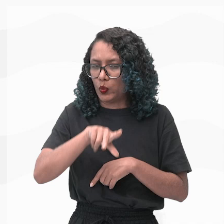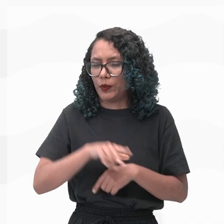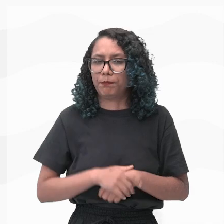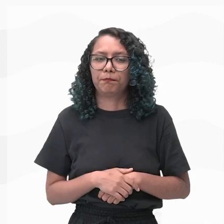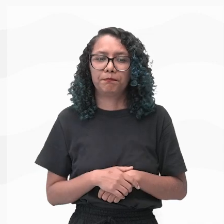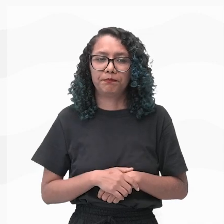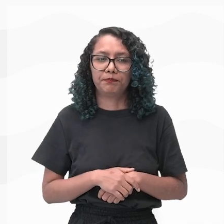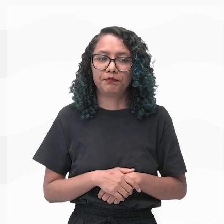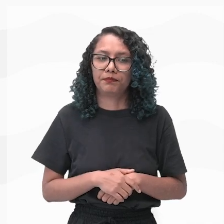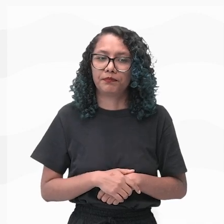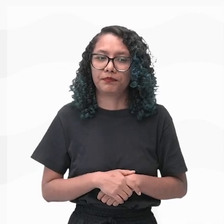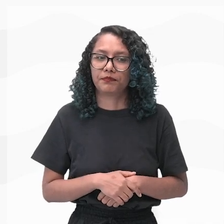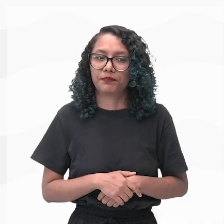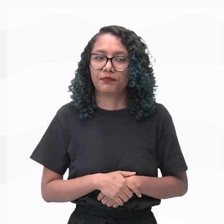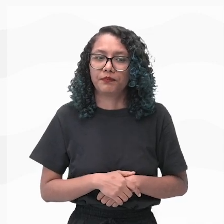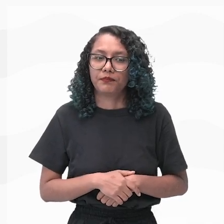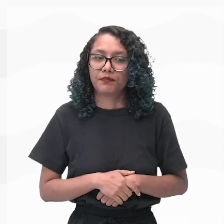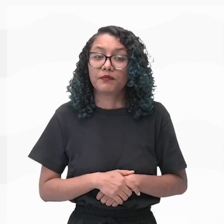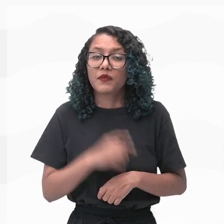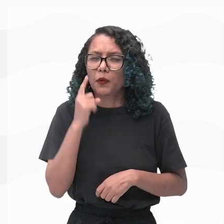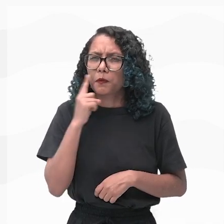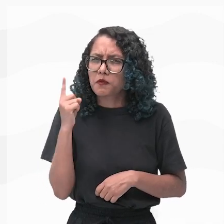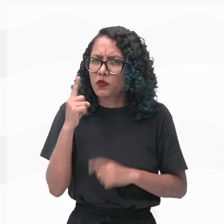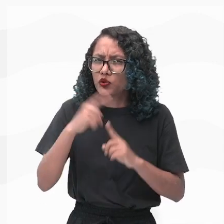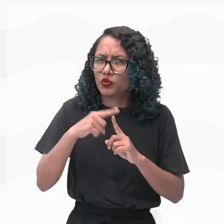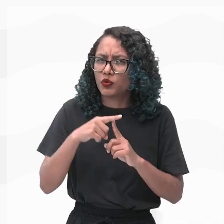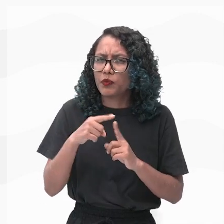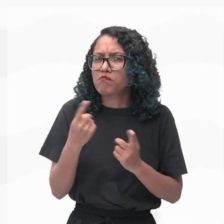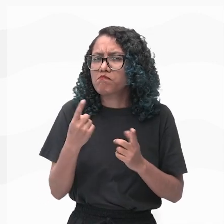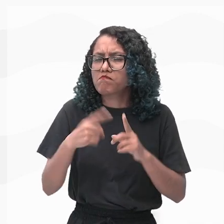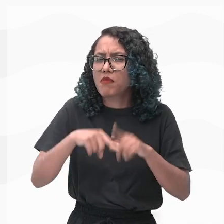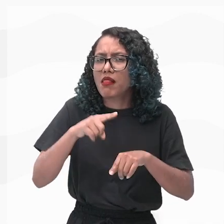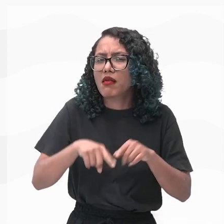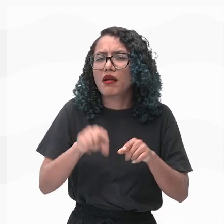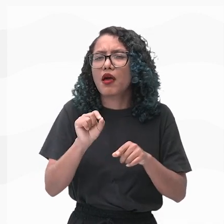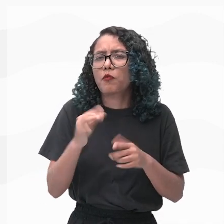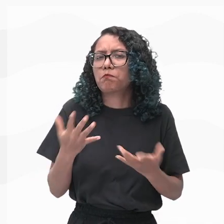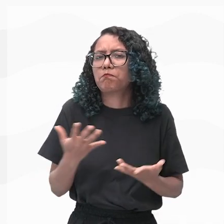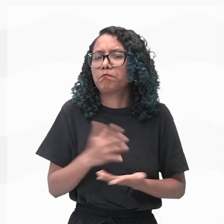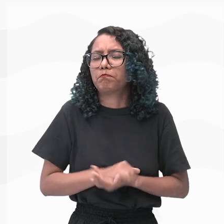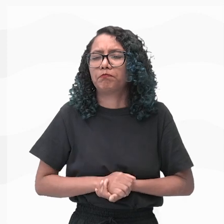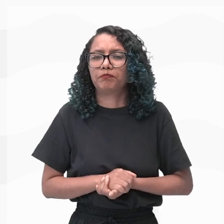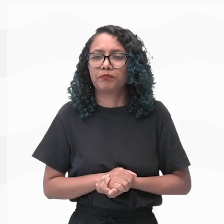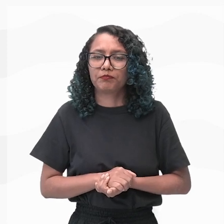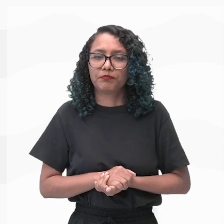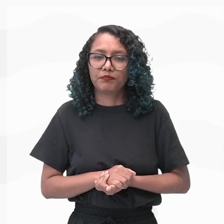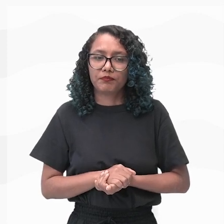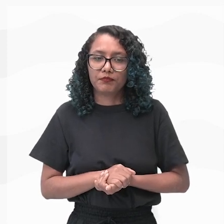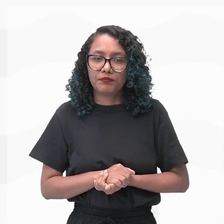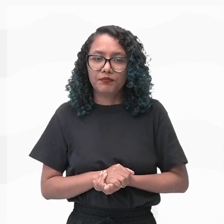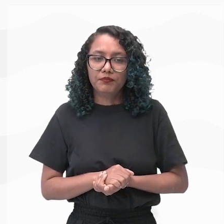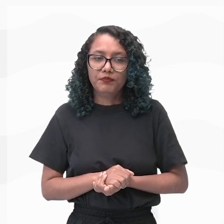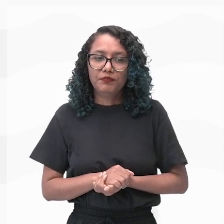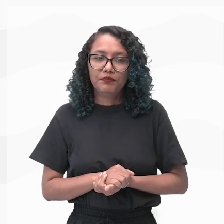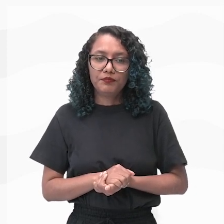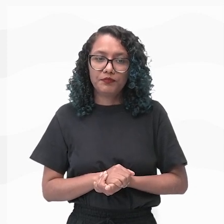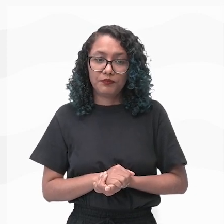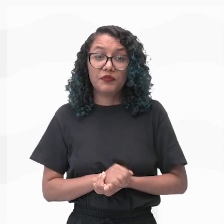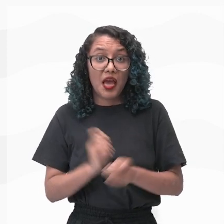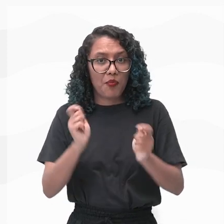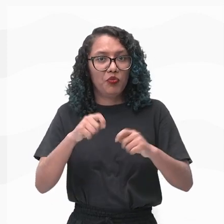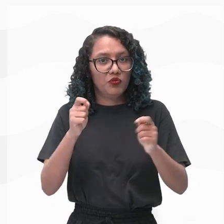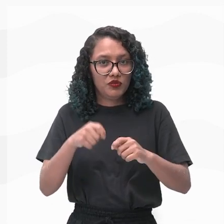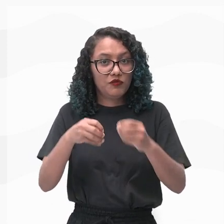Esses resíduos não perigosos, eles possuem um potencial para causar impactos